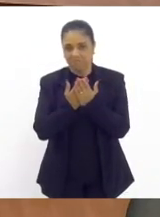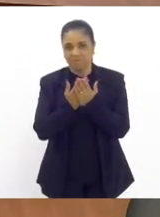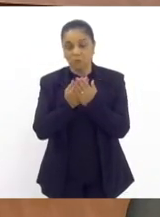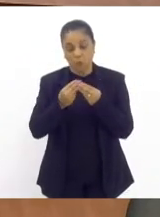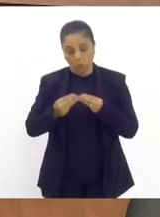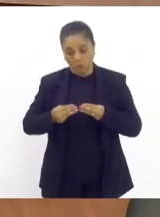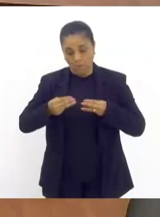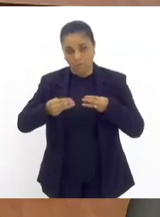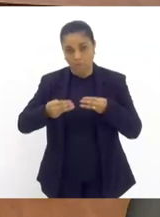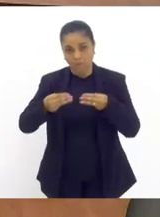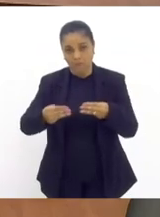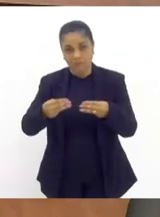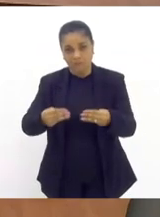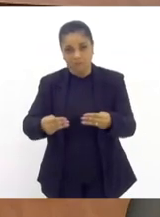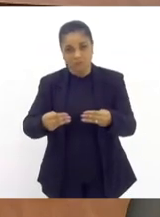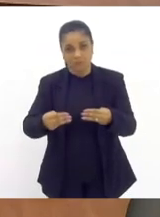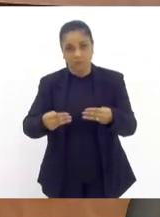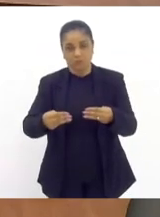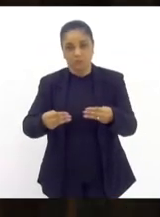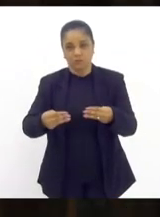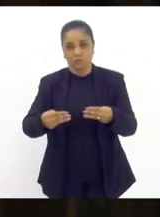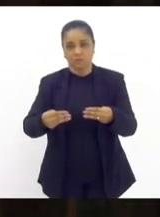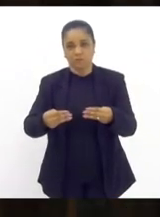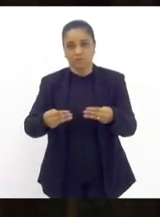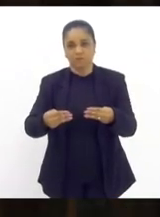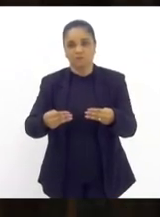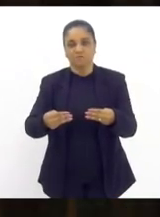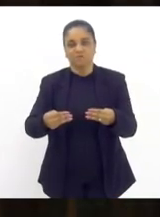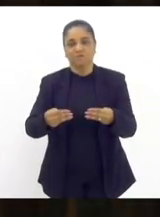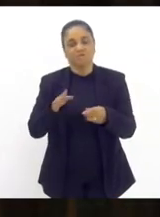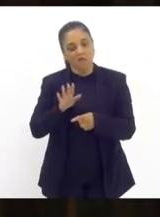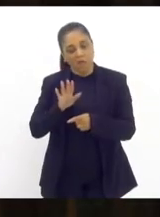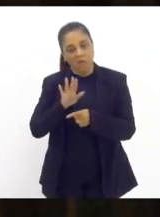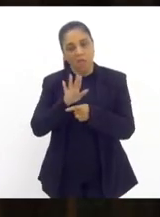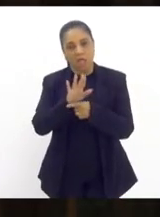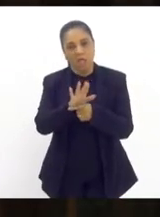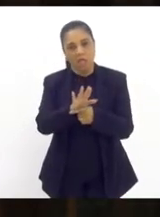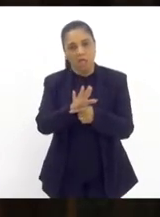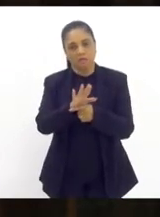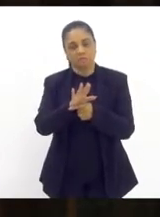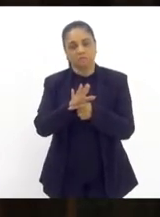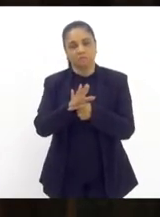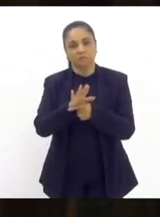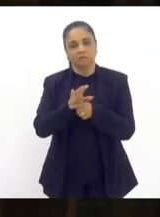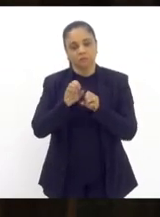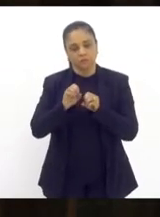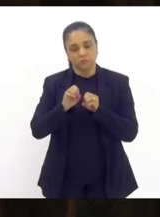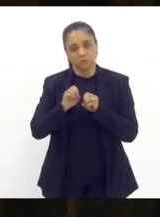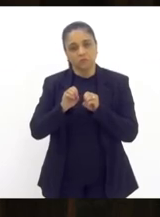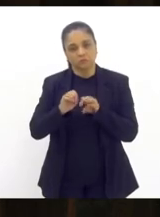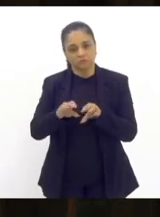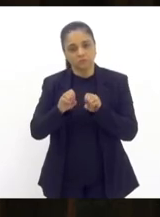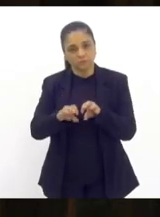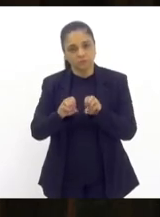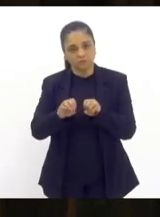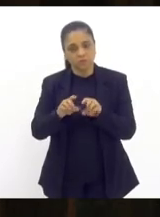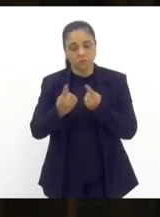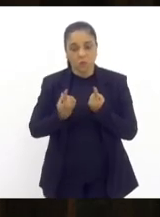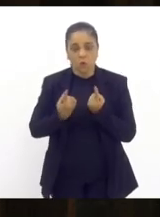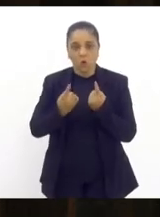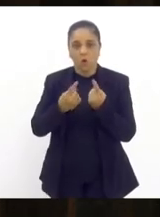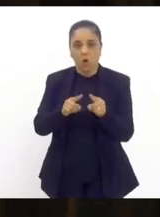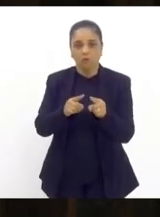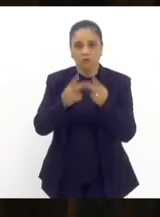querido Ministro ilustríssimo Ministro vai ajudar nossa educação no Combate à violência na escola